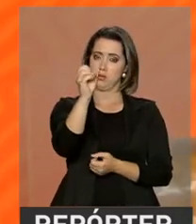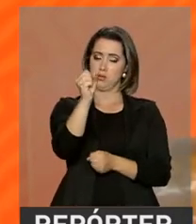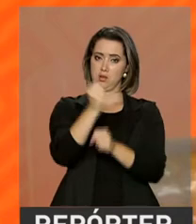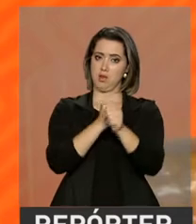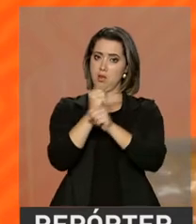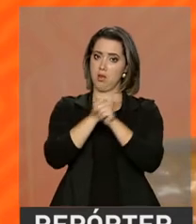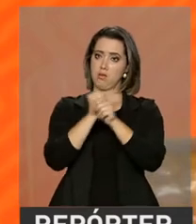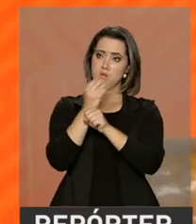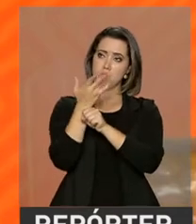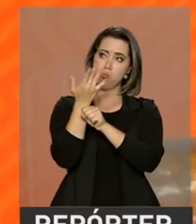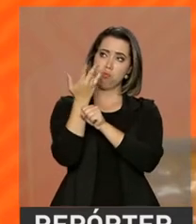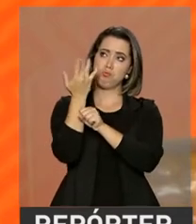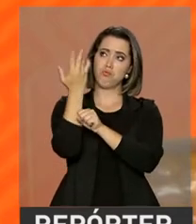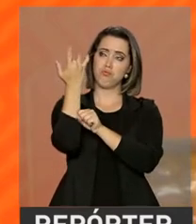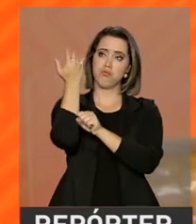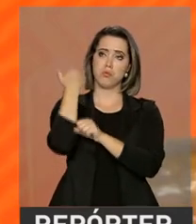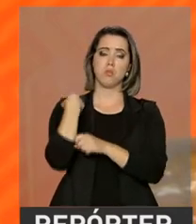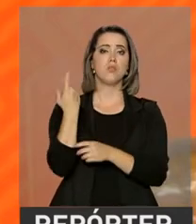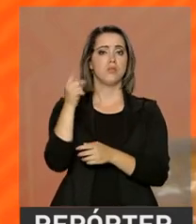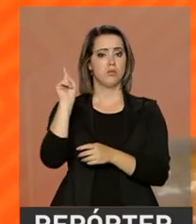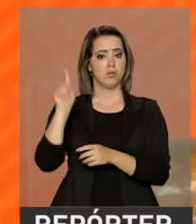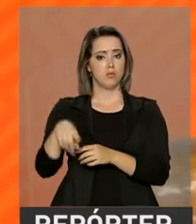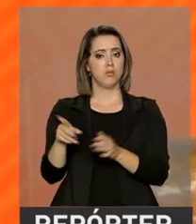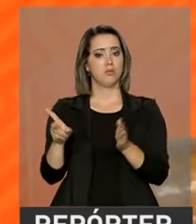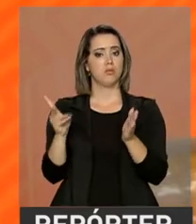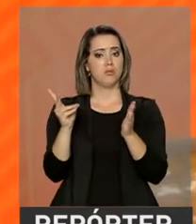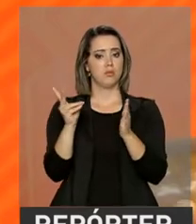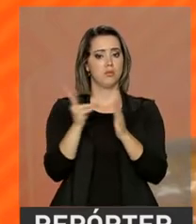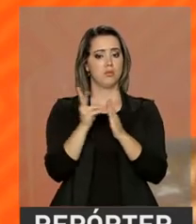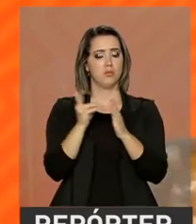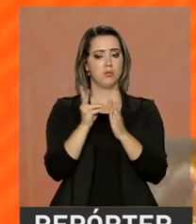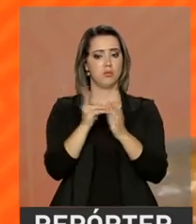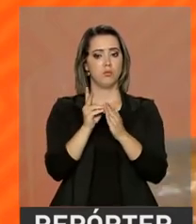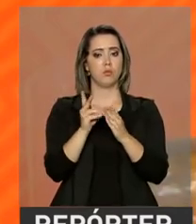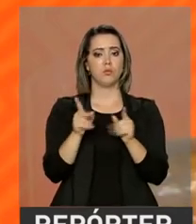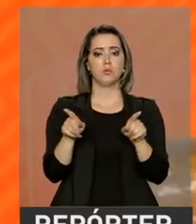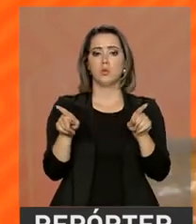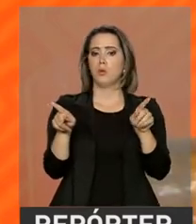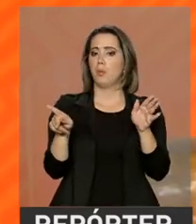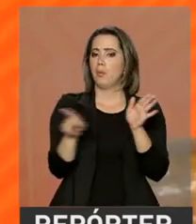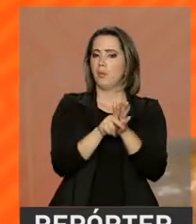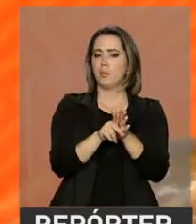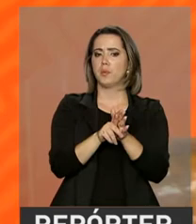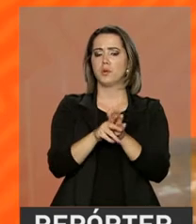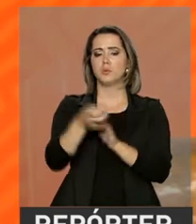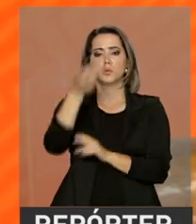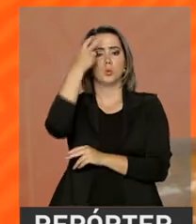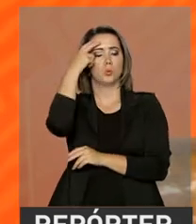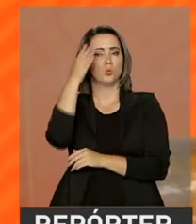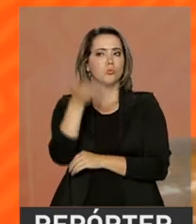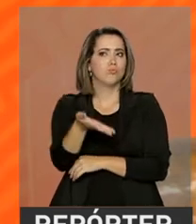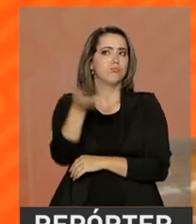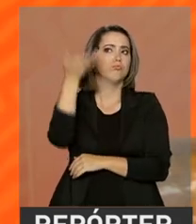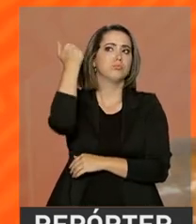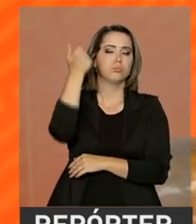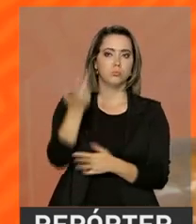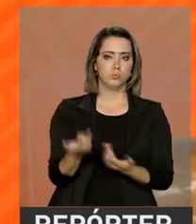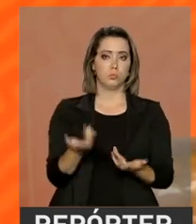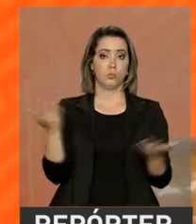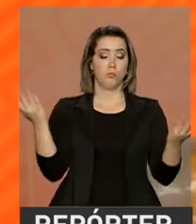eram pessoas índios com suas roupas tradicionais. E